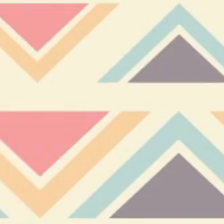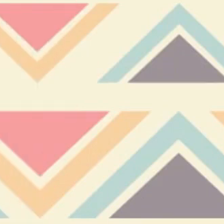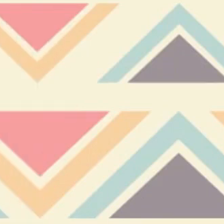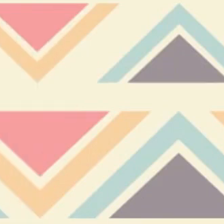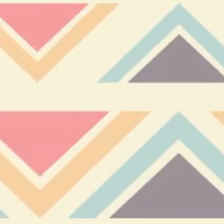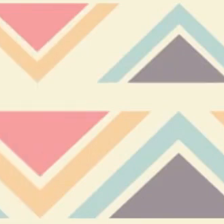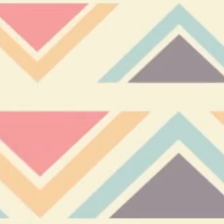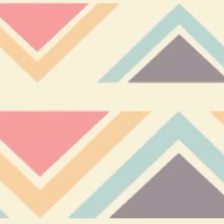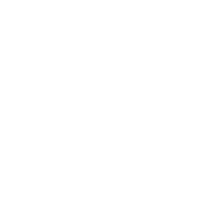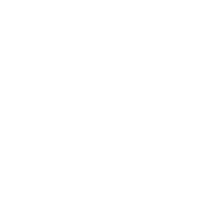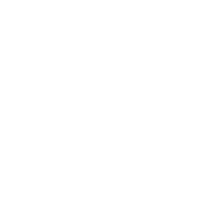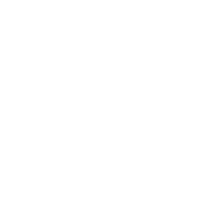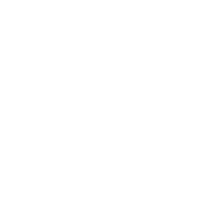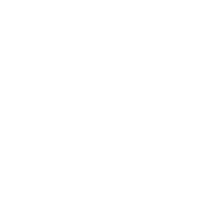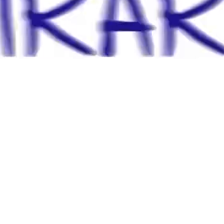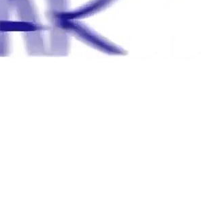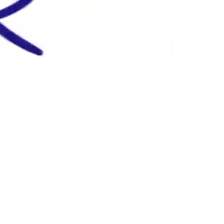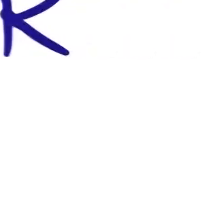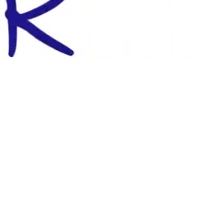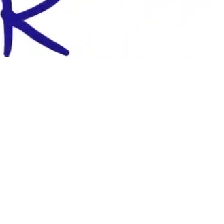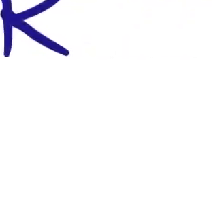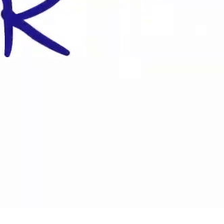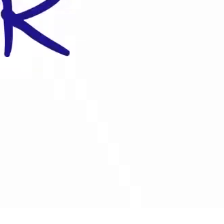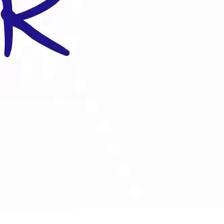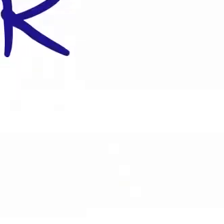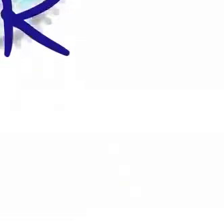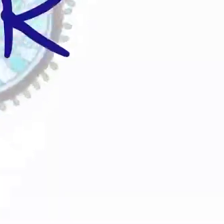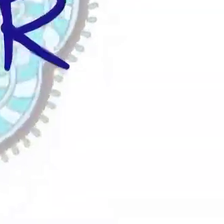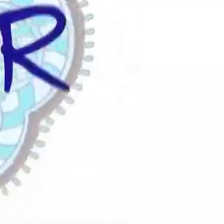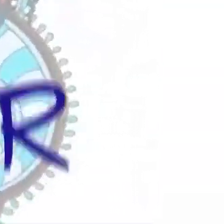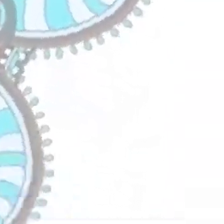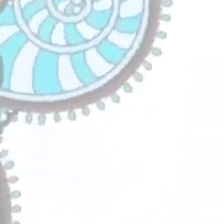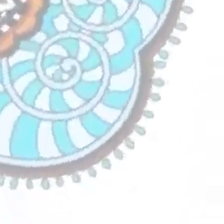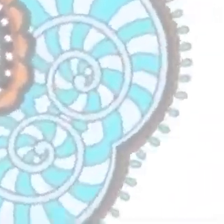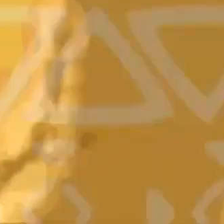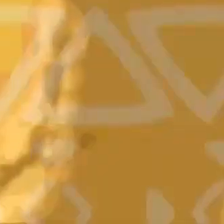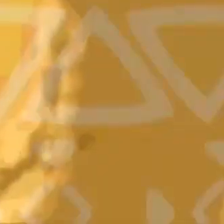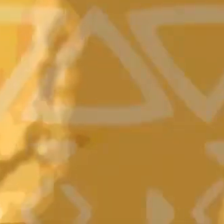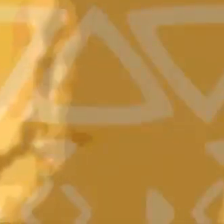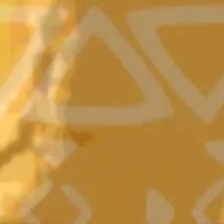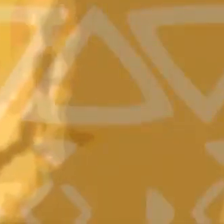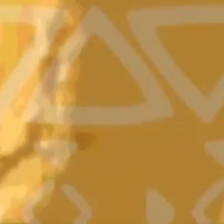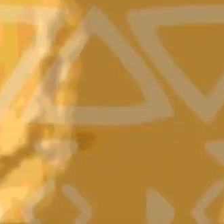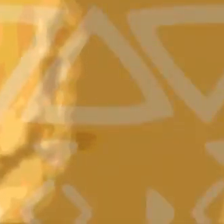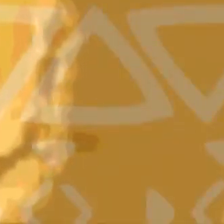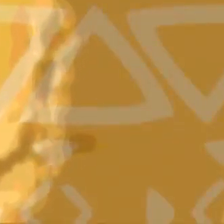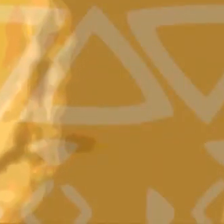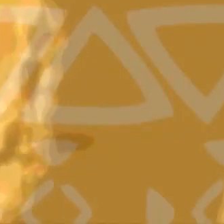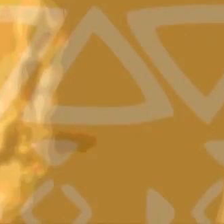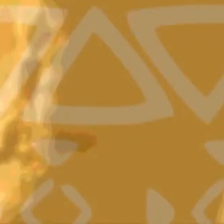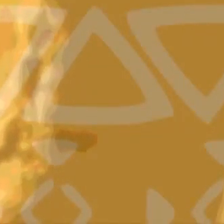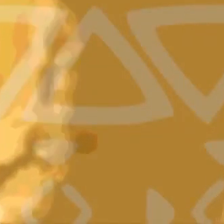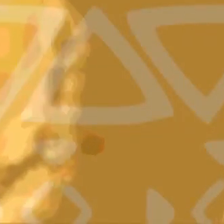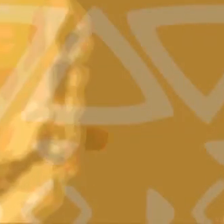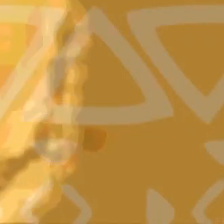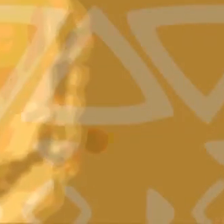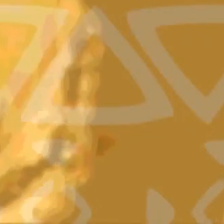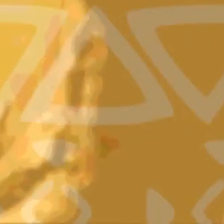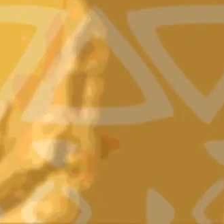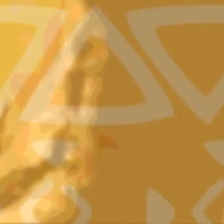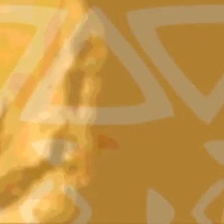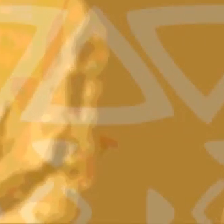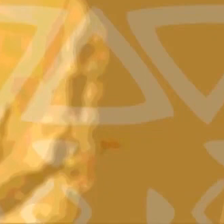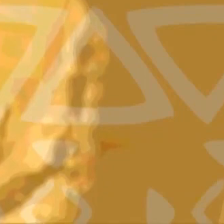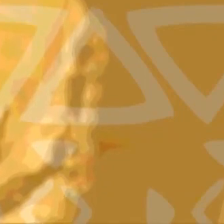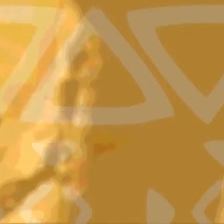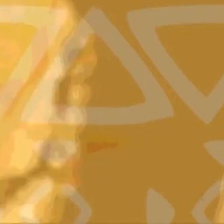aberta, emana energia certa. Vem que a roda vai girar. Os orgãs tocam pra embalar, os xirês